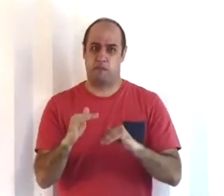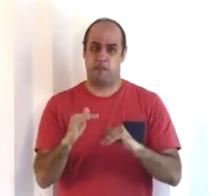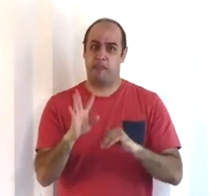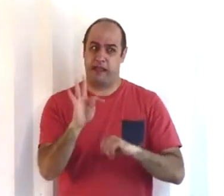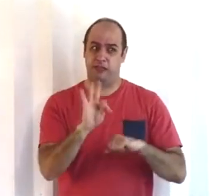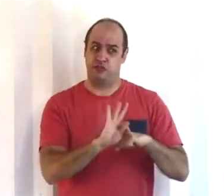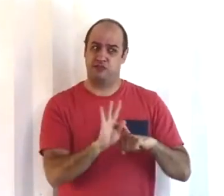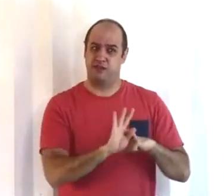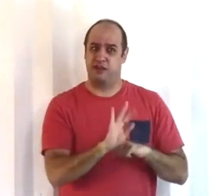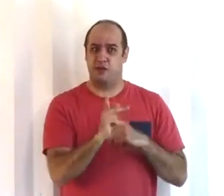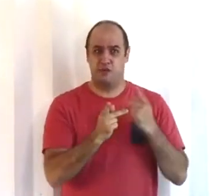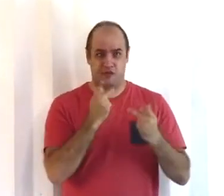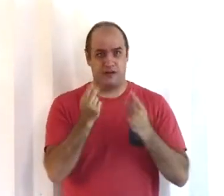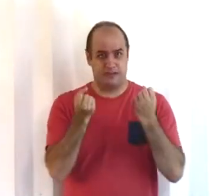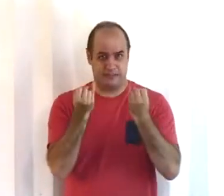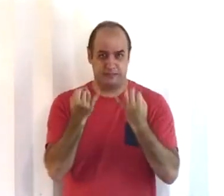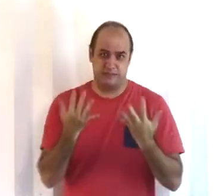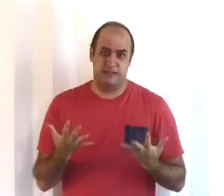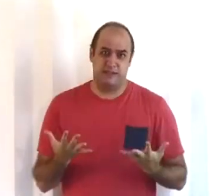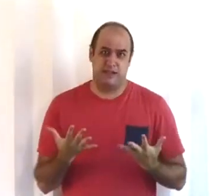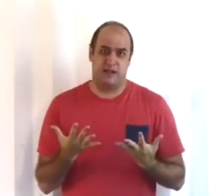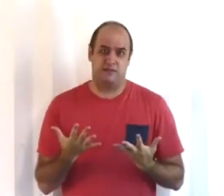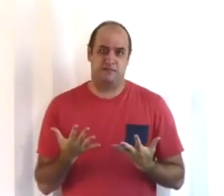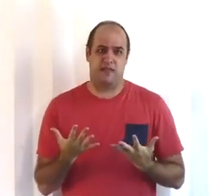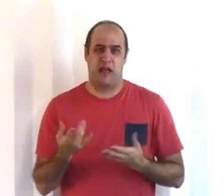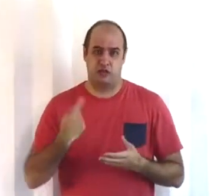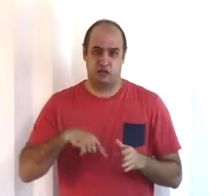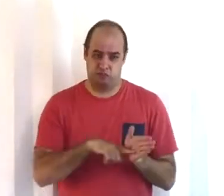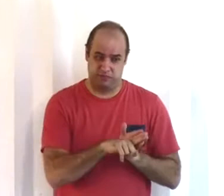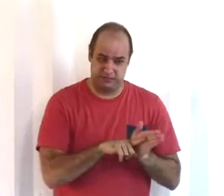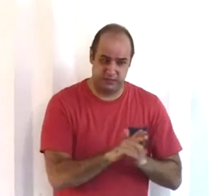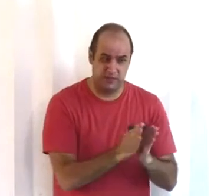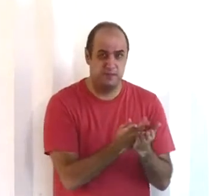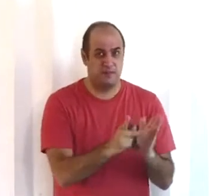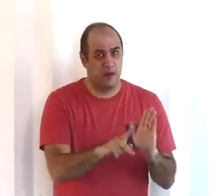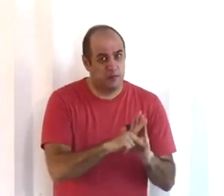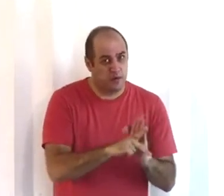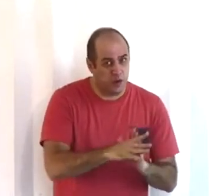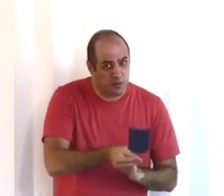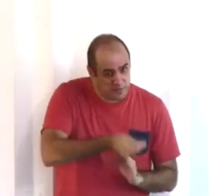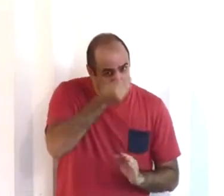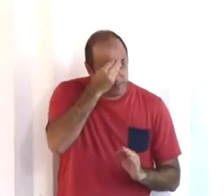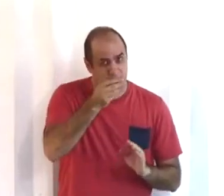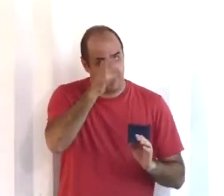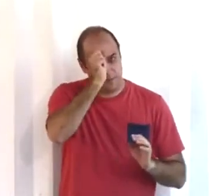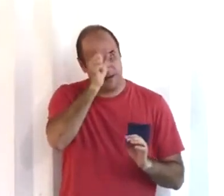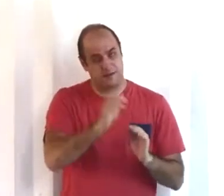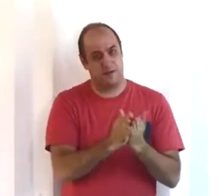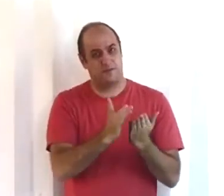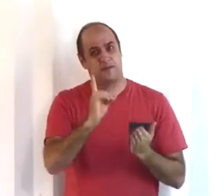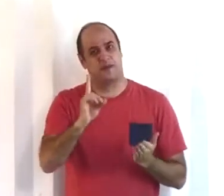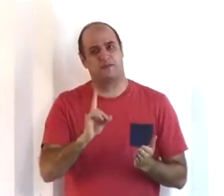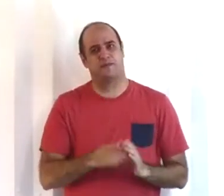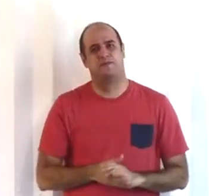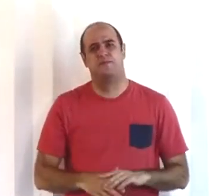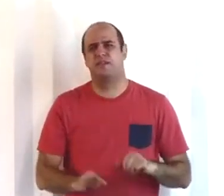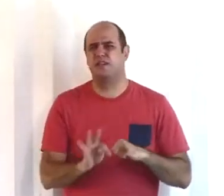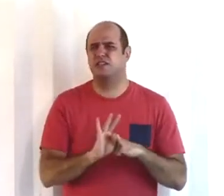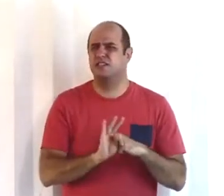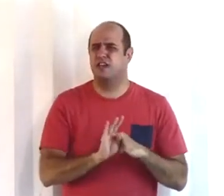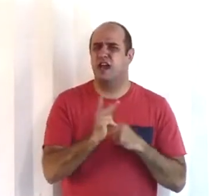Bíblia sempre explicando, a própria Bíblia, né, que é a melhor maneira de compreender um texto bíblico. Tiago ajuda. O que